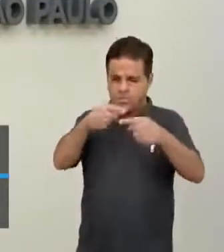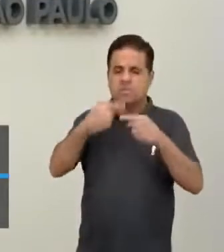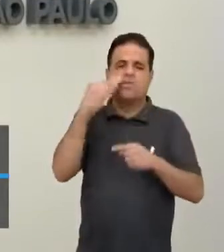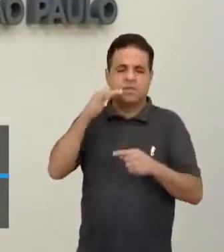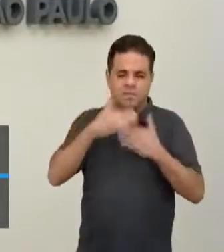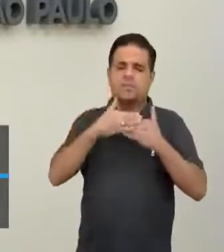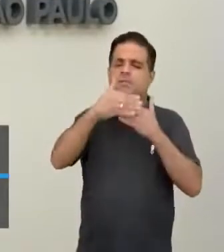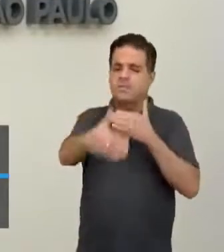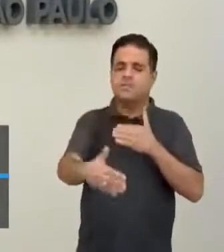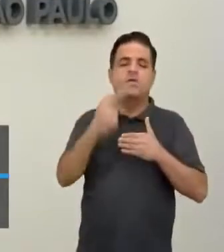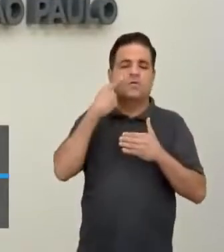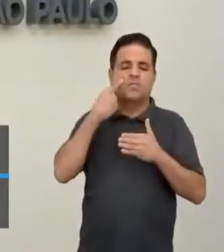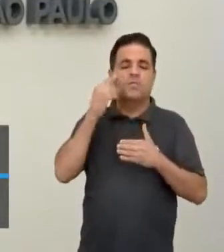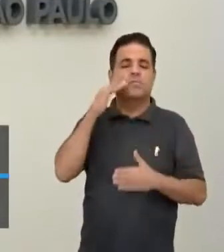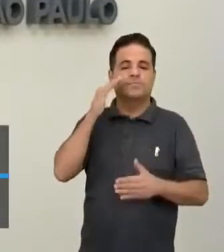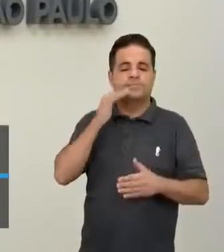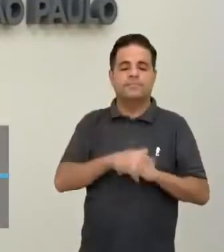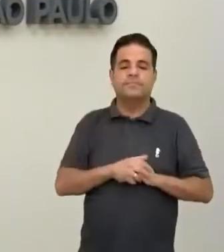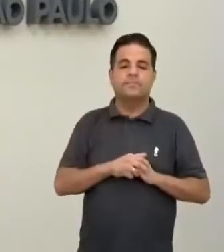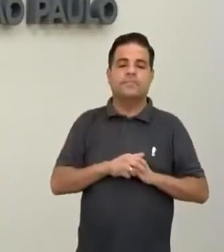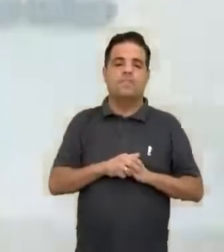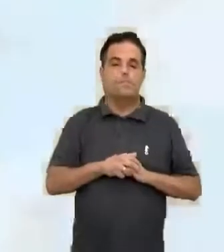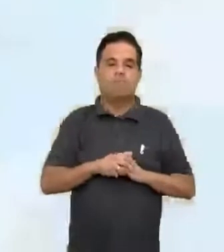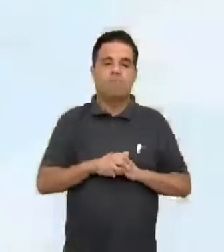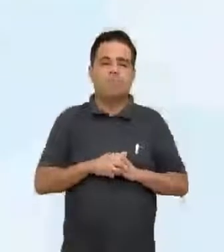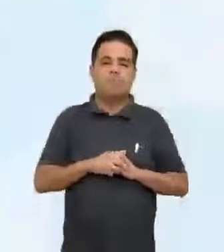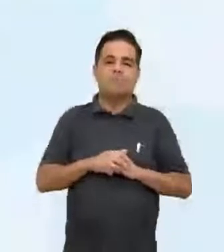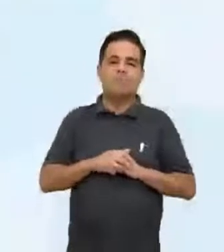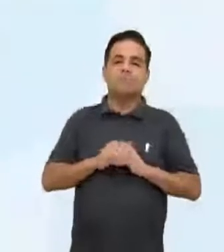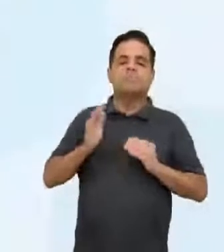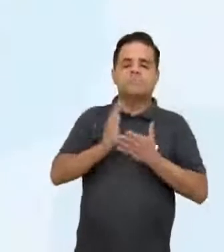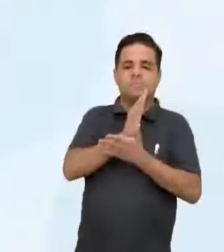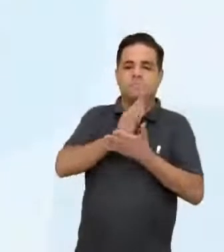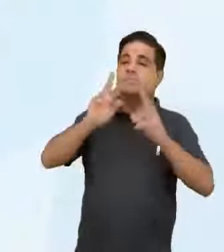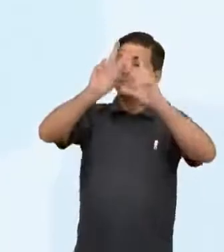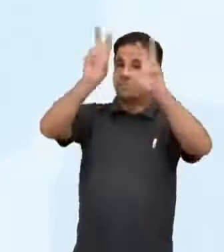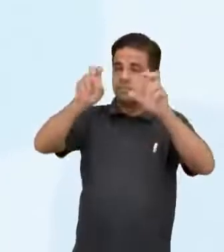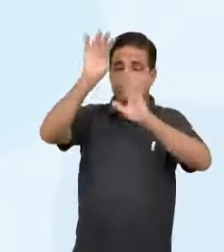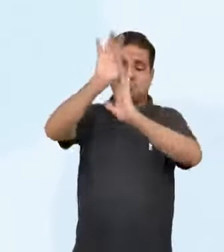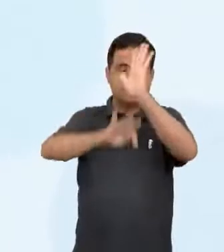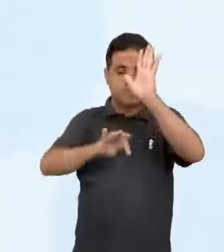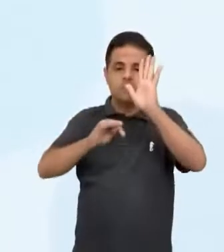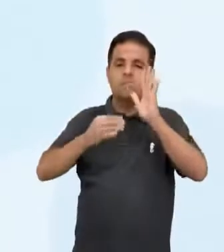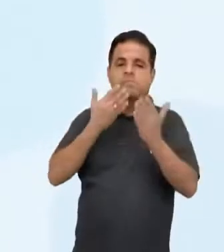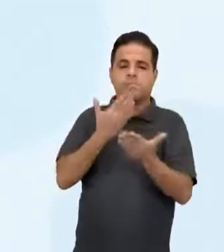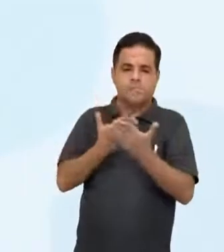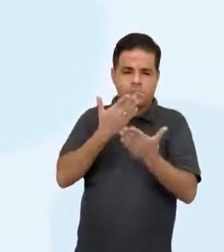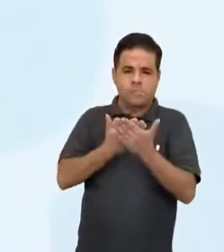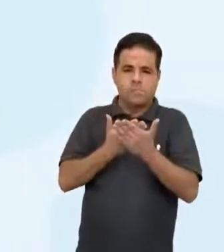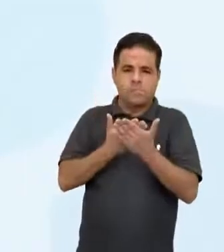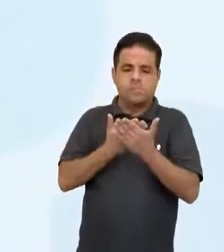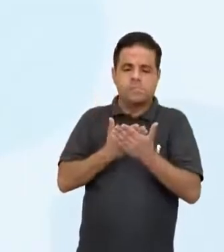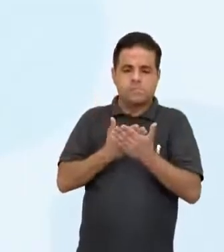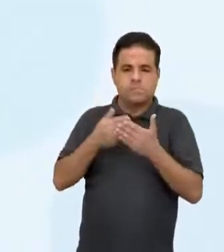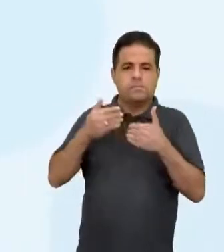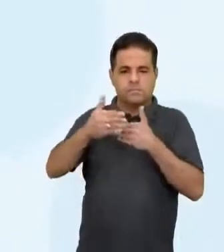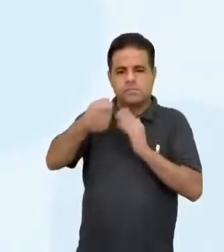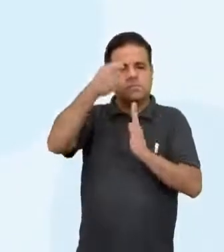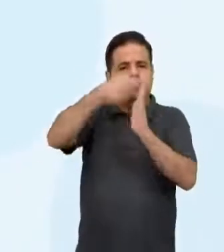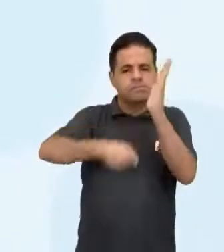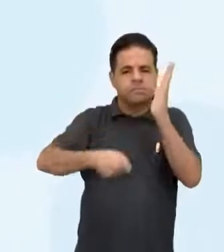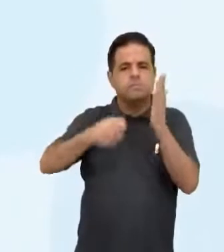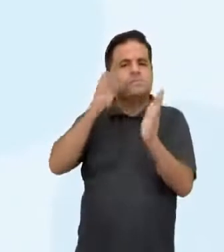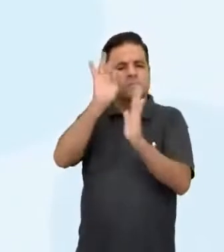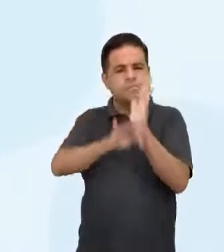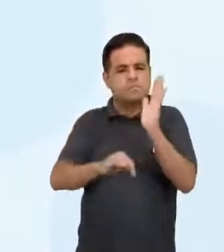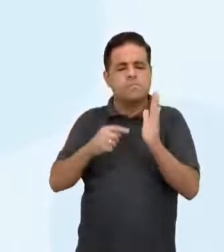aí mais pra frente, tá? Vamos ver aqui, ó. Aí eu separei um texto. Na verdade, eu escrevi esse texto para essa aula... Porque a gente escreve os textos, não é porque